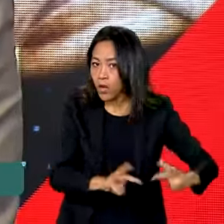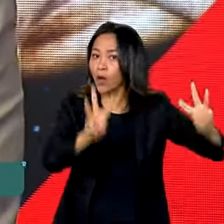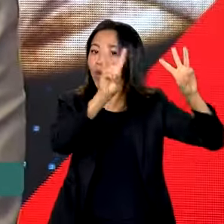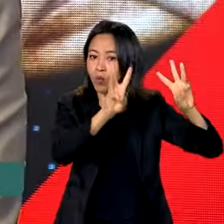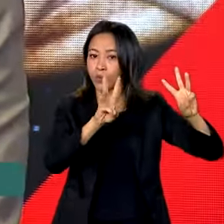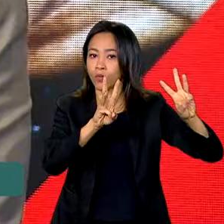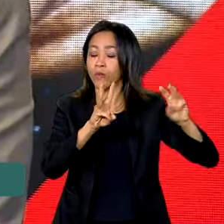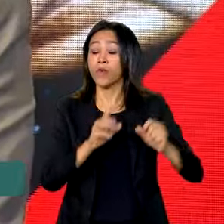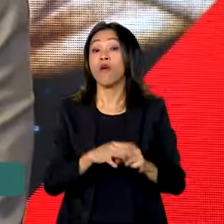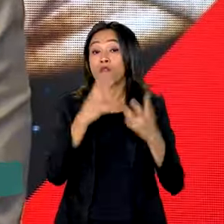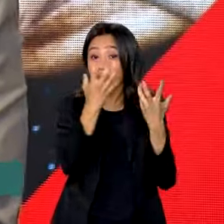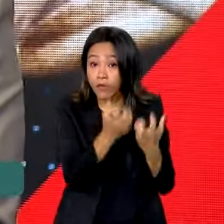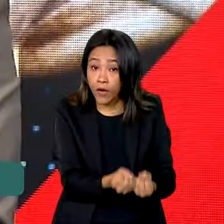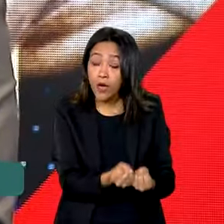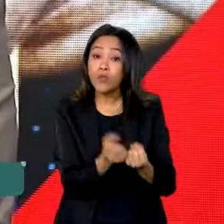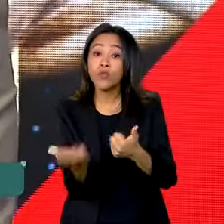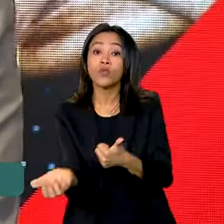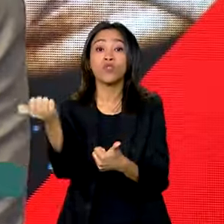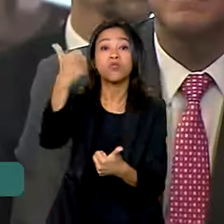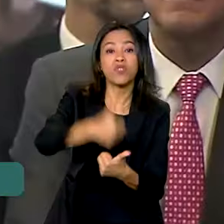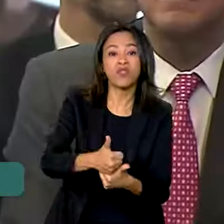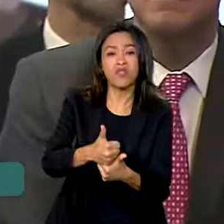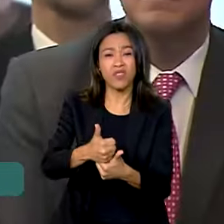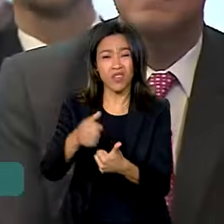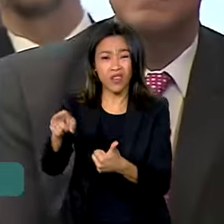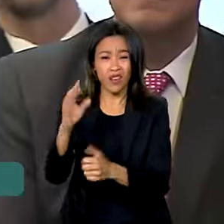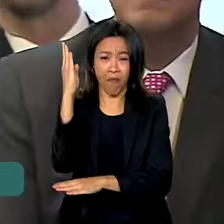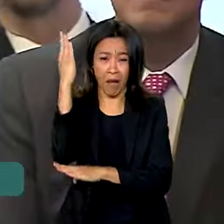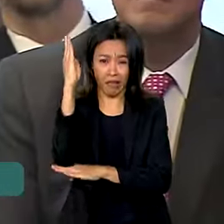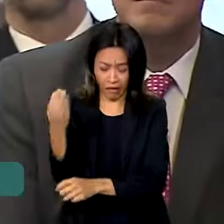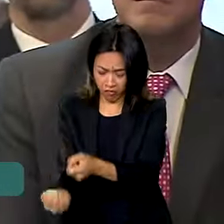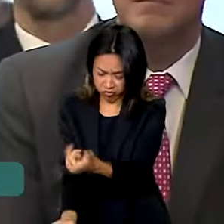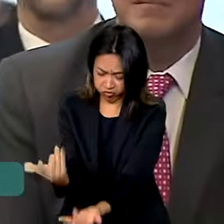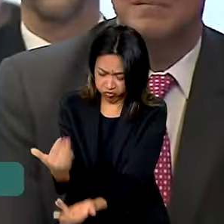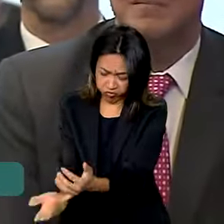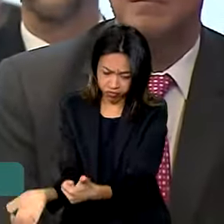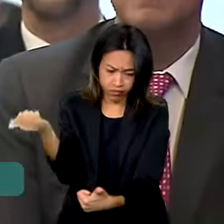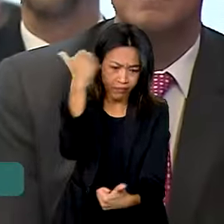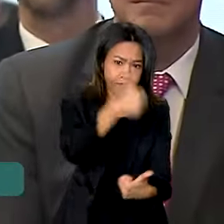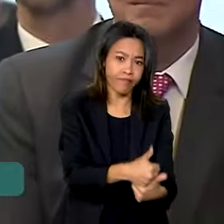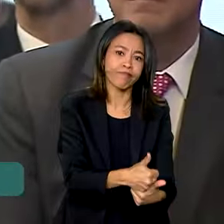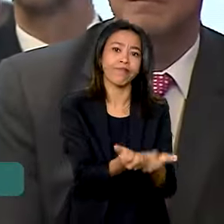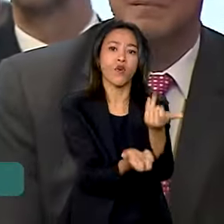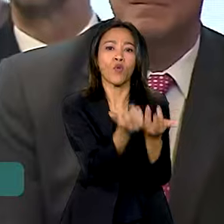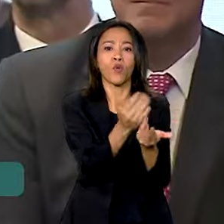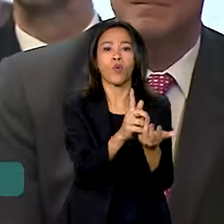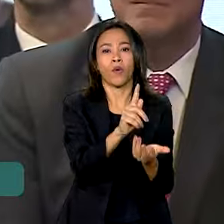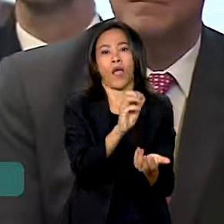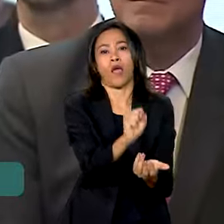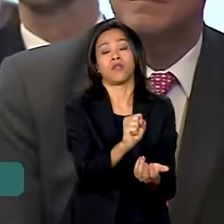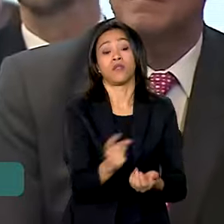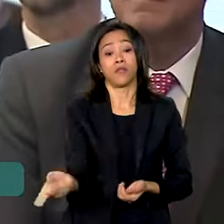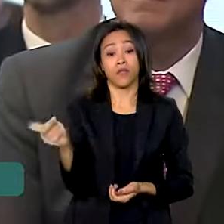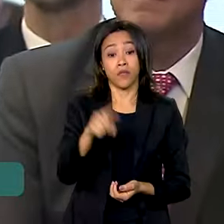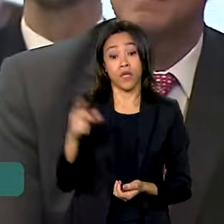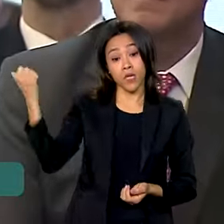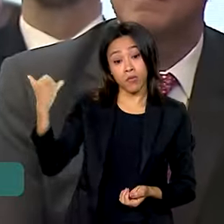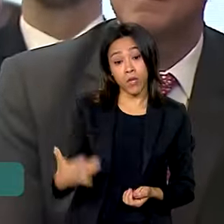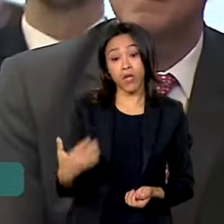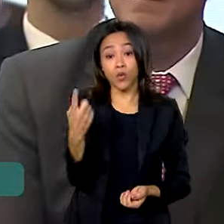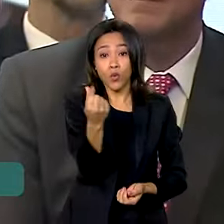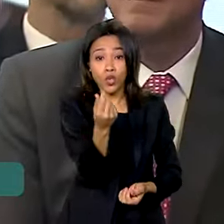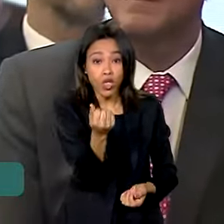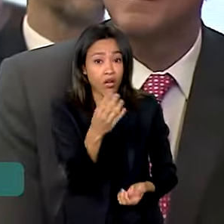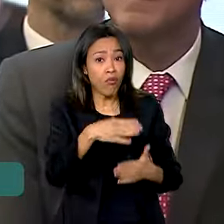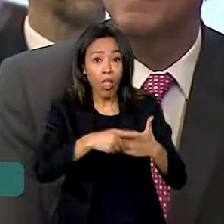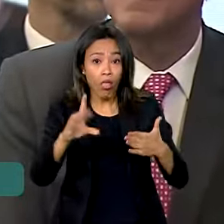limpo e a substituição da lenha. O dinheiro tem que circular, o dinheiro não pode ficar em dólar, ou não pode ficar apenas